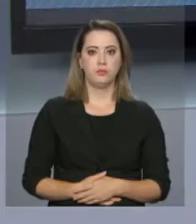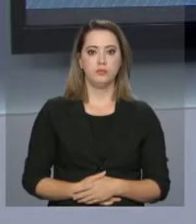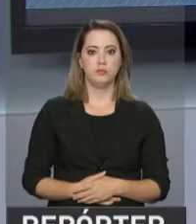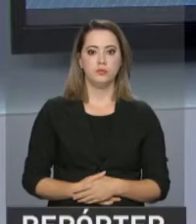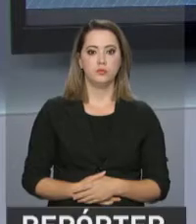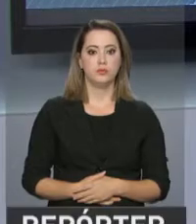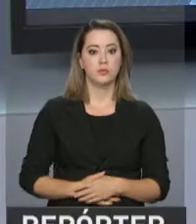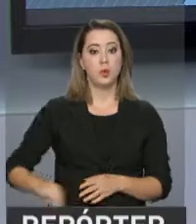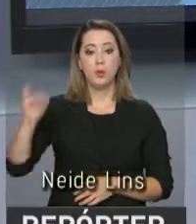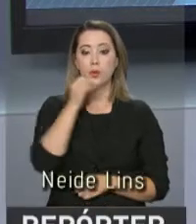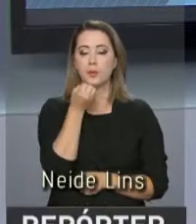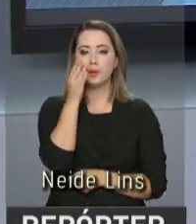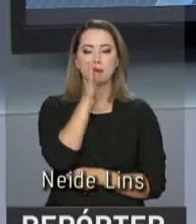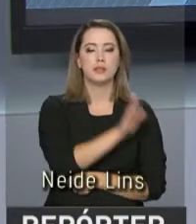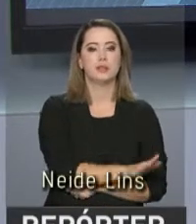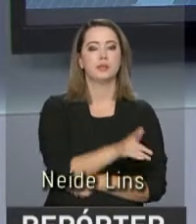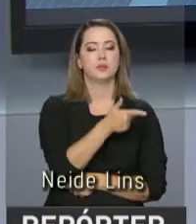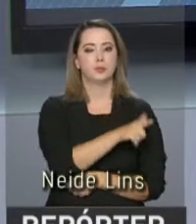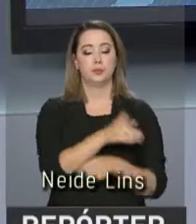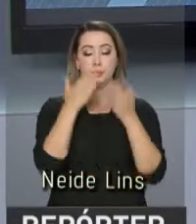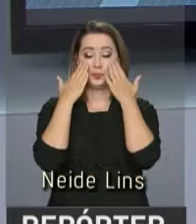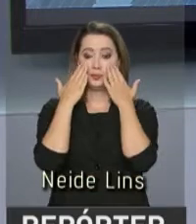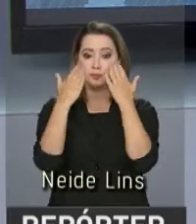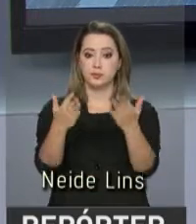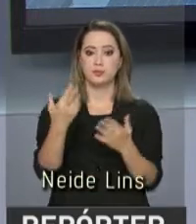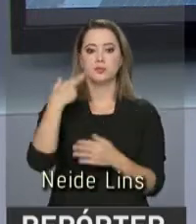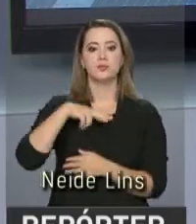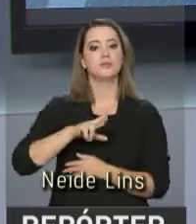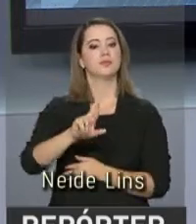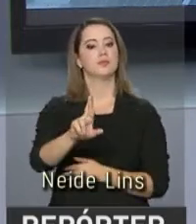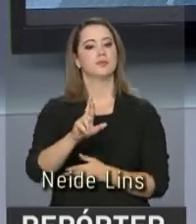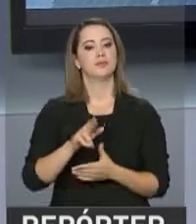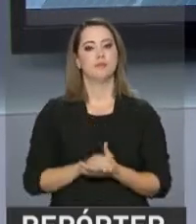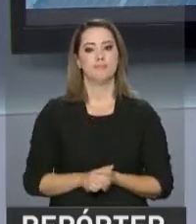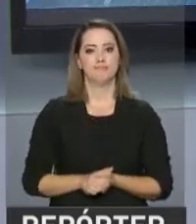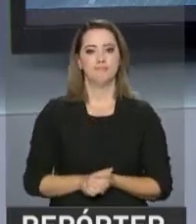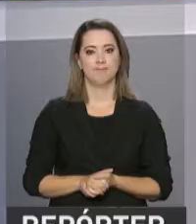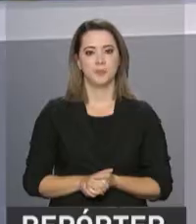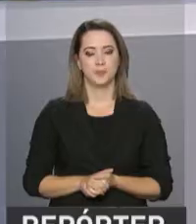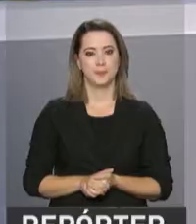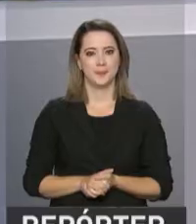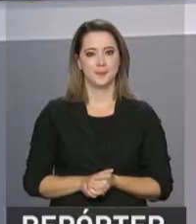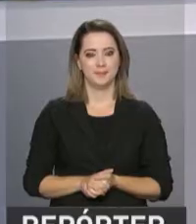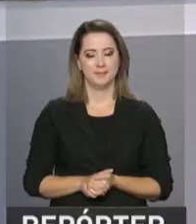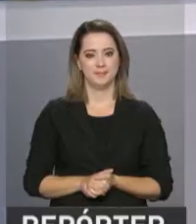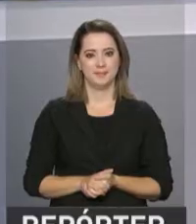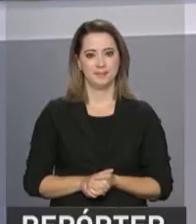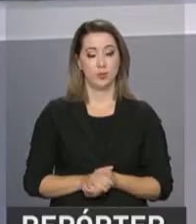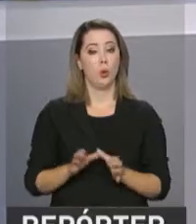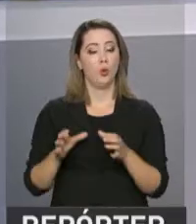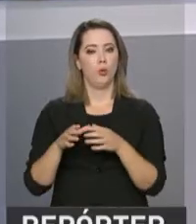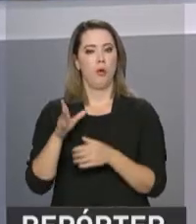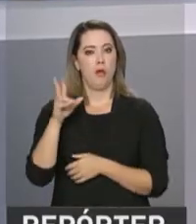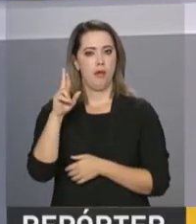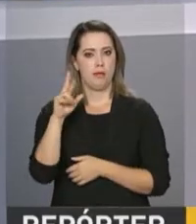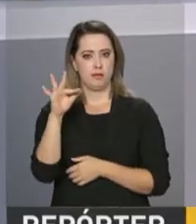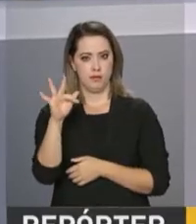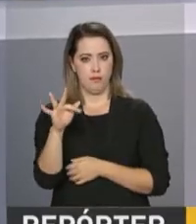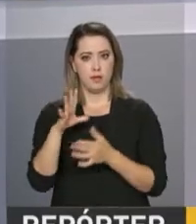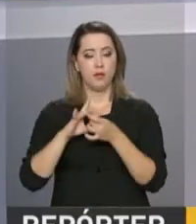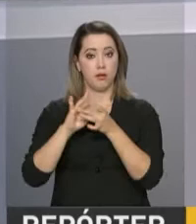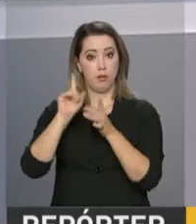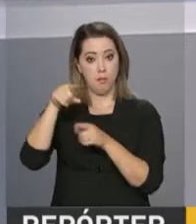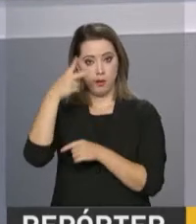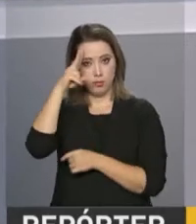olá boa tarde começa agora mais uma edição do repórter nbr a receita federal libera na próxima segunda